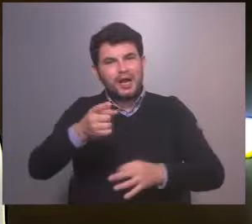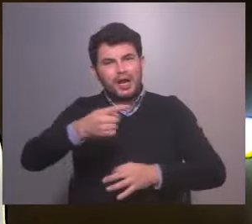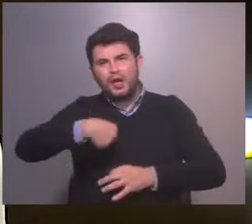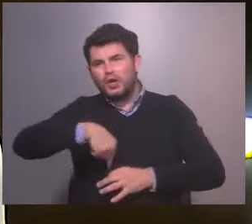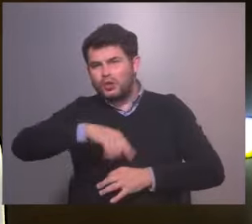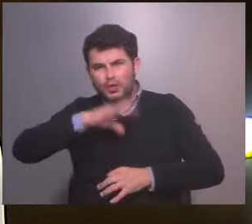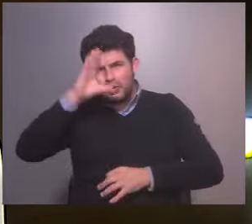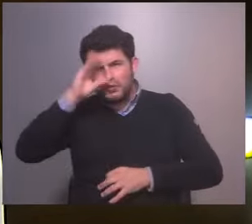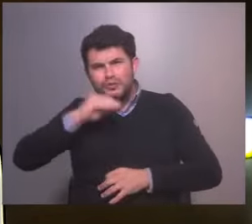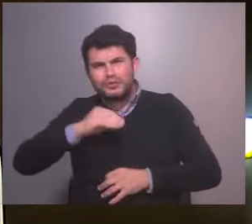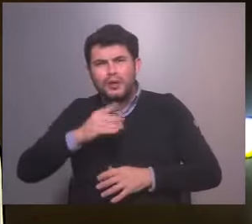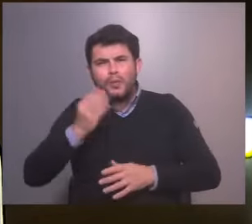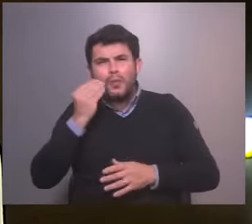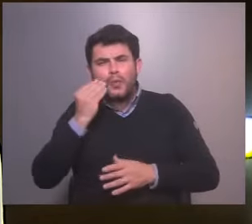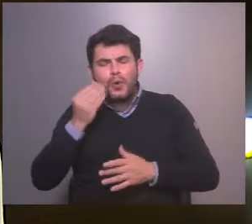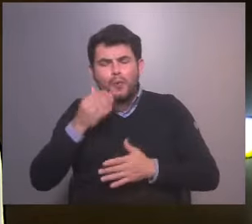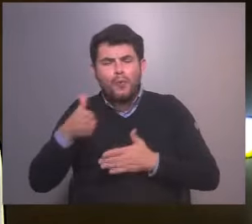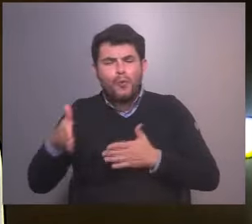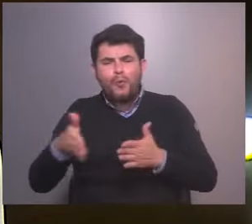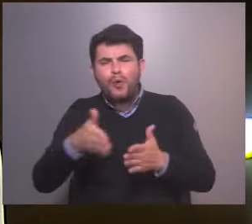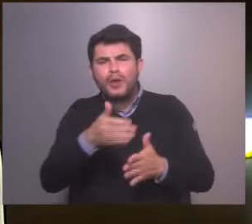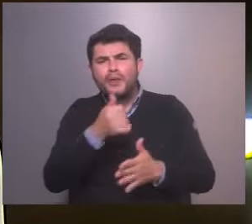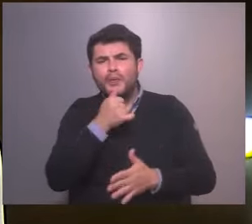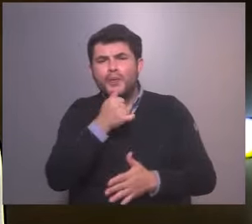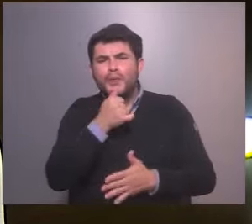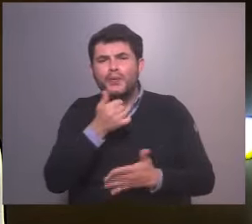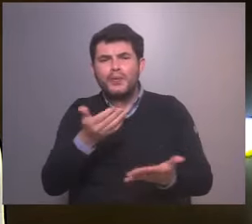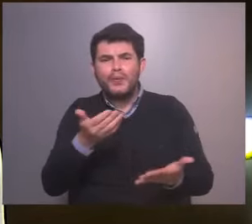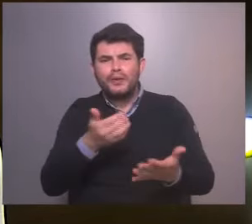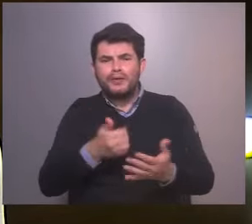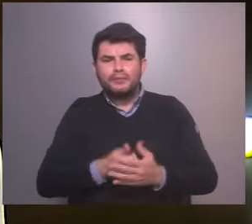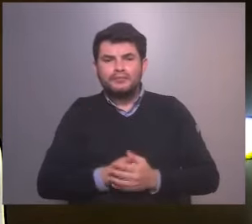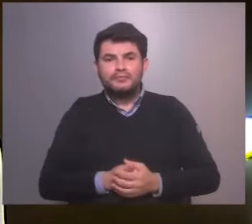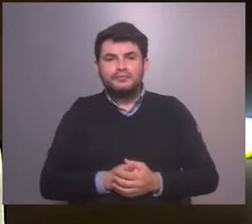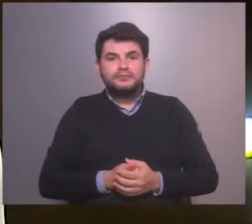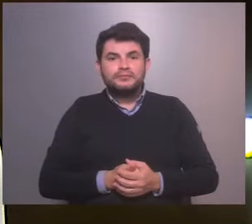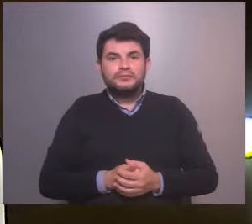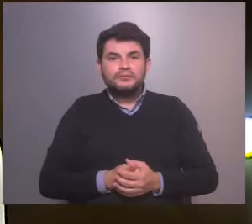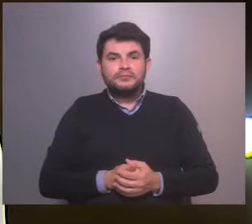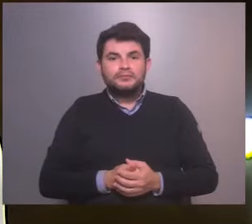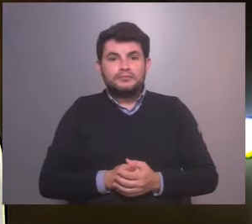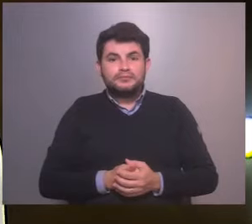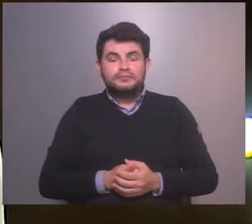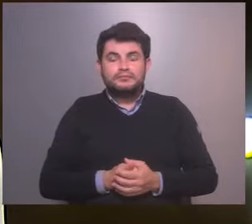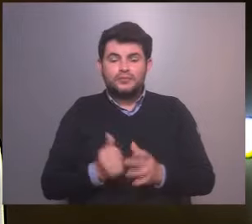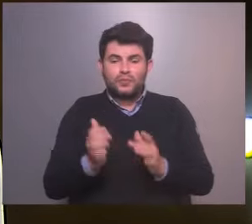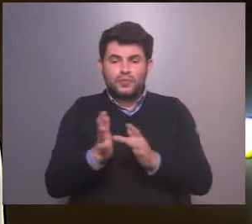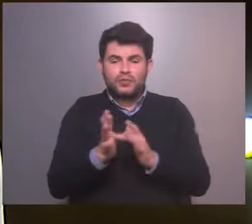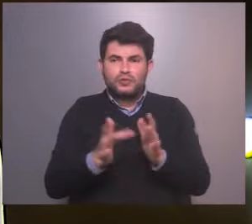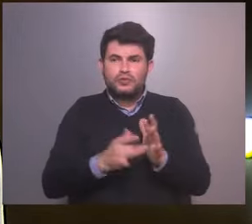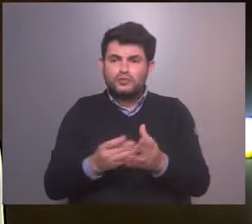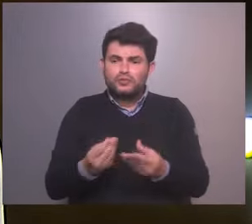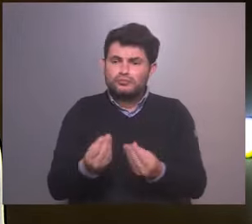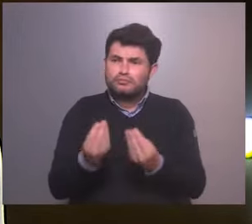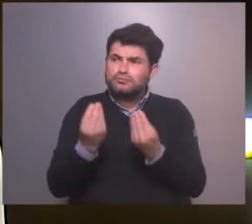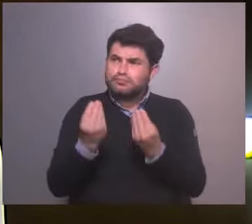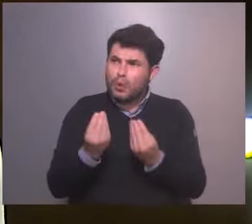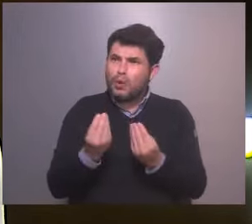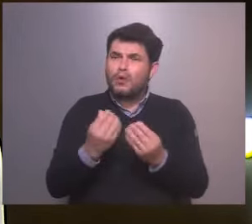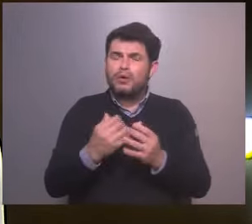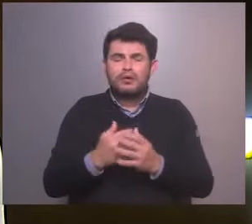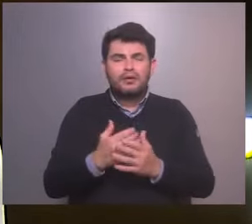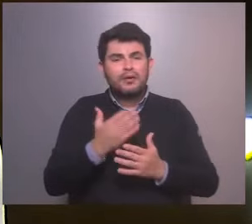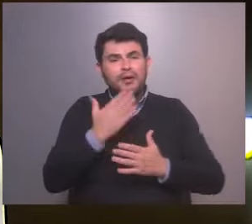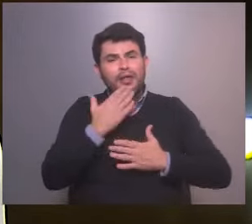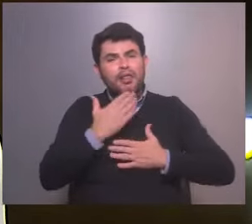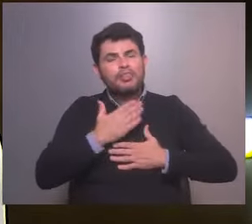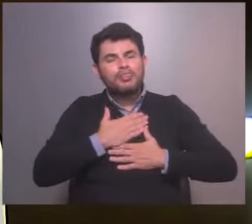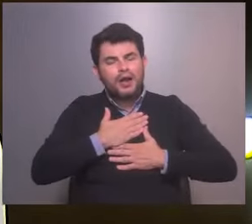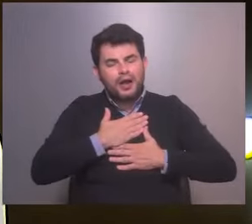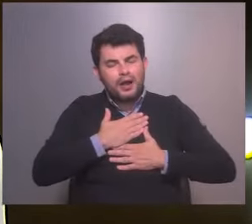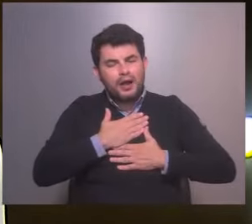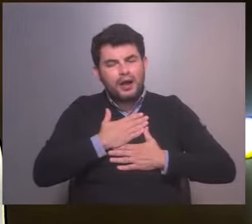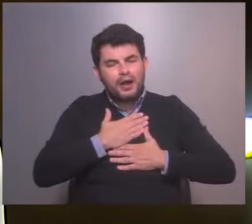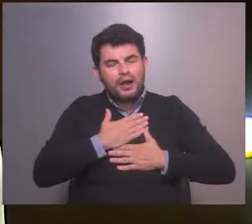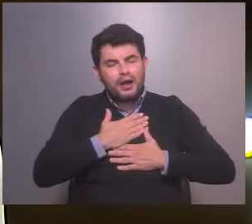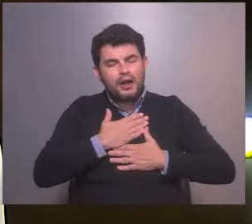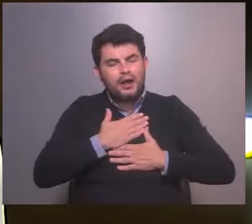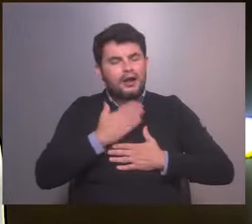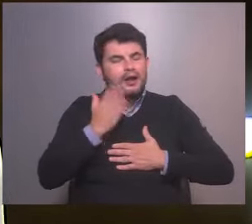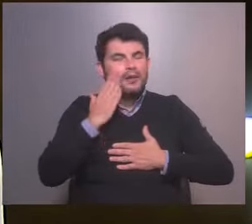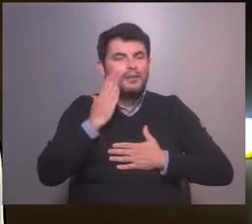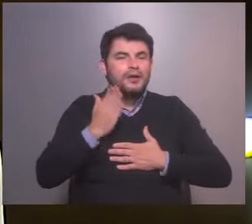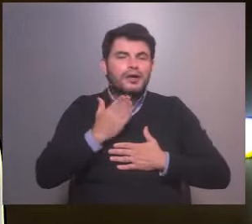e desanimados perante o aparente mal que assombra o nosso mundo e não sabemos o que